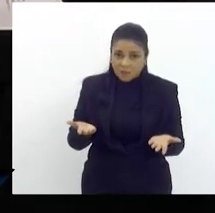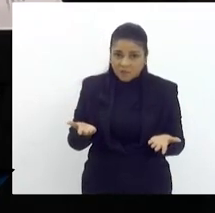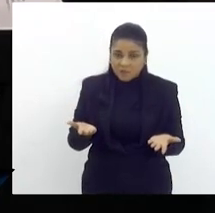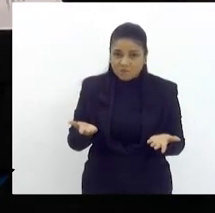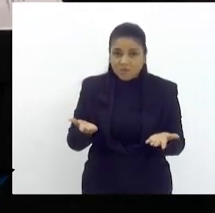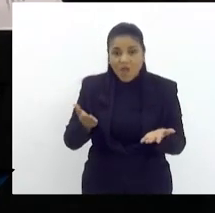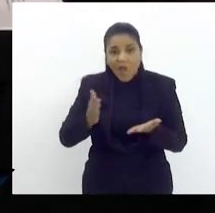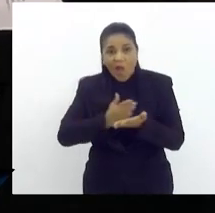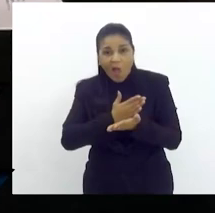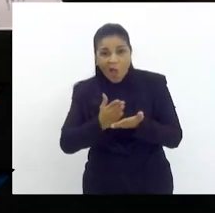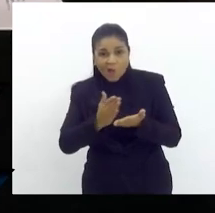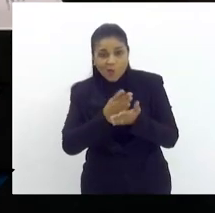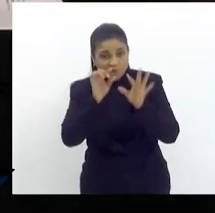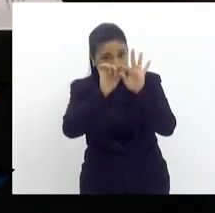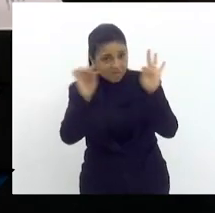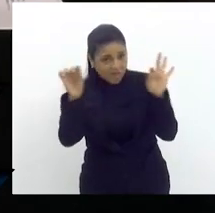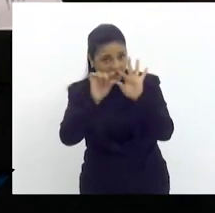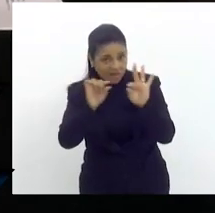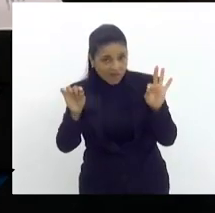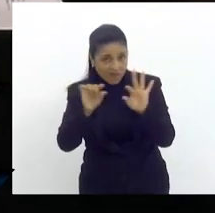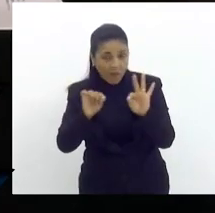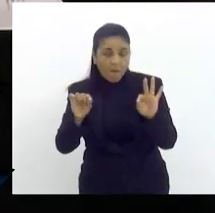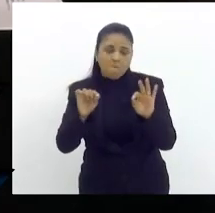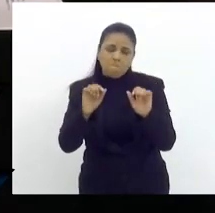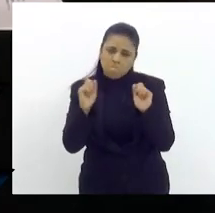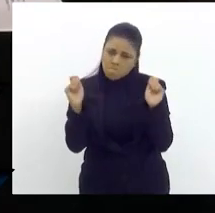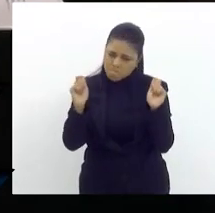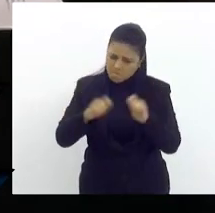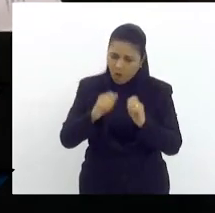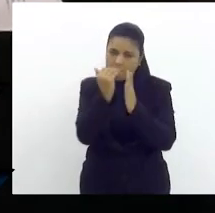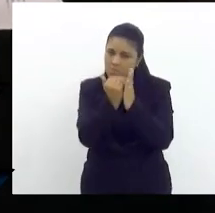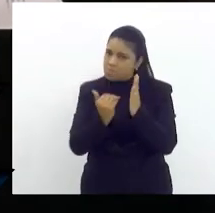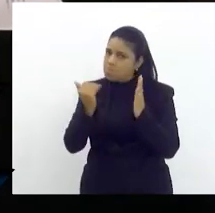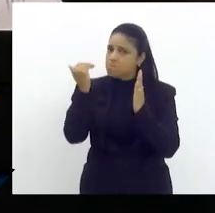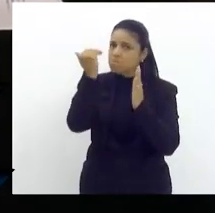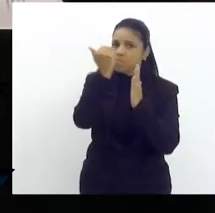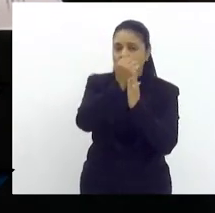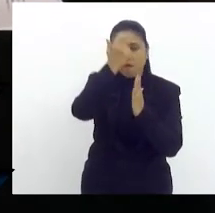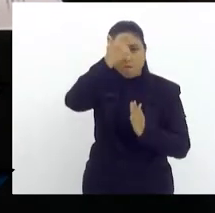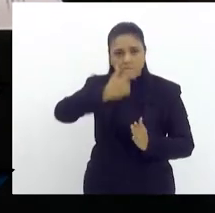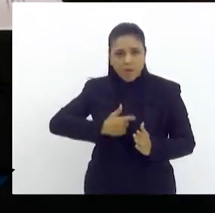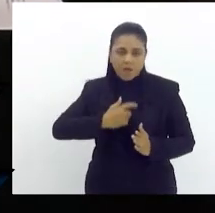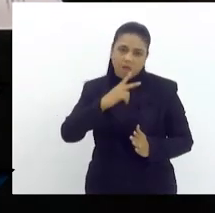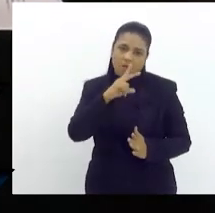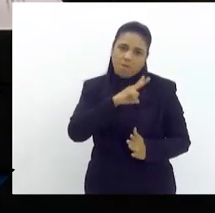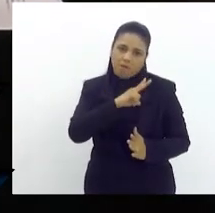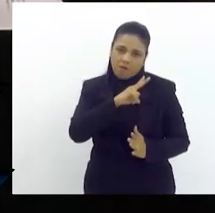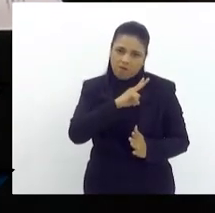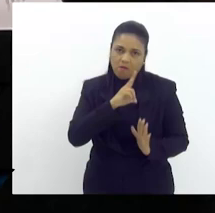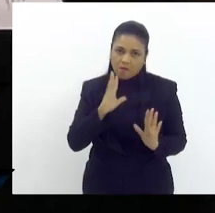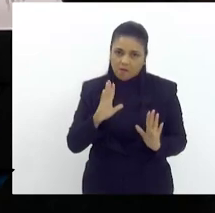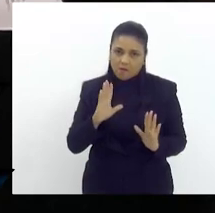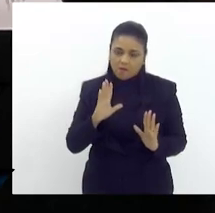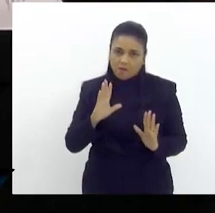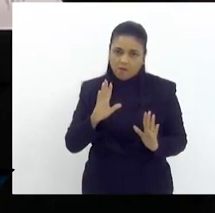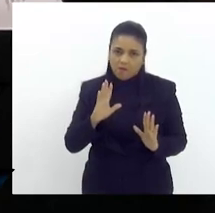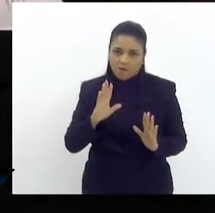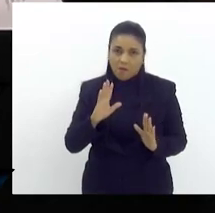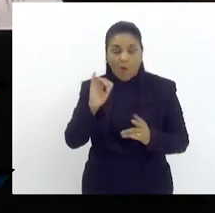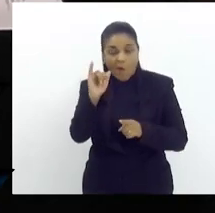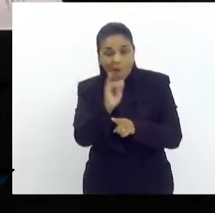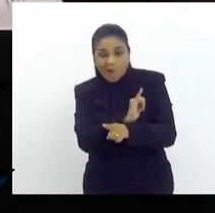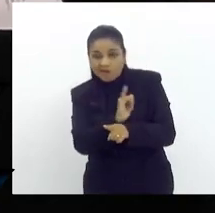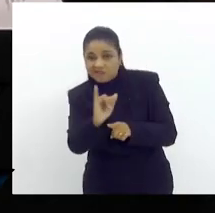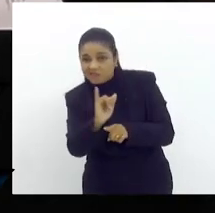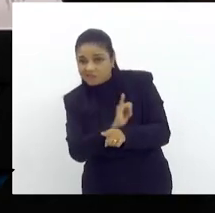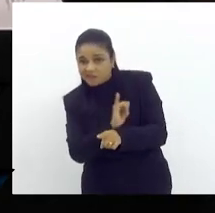algumas falas podem extrapolar a intenção pessoal ou mesmo a estratégia